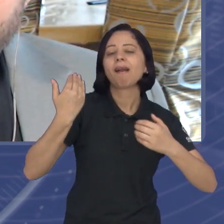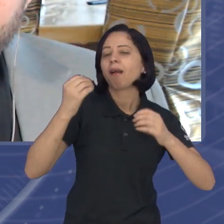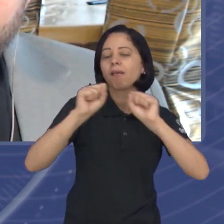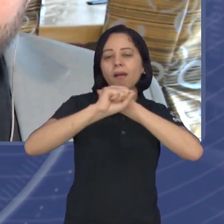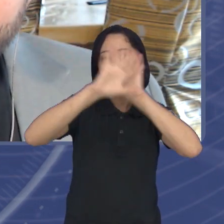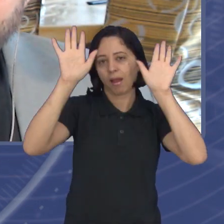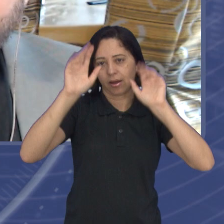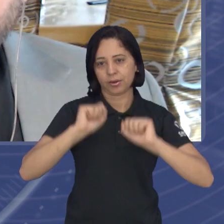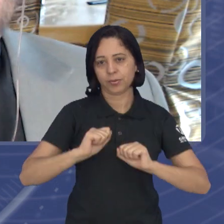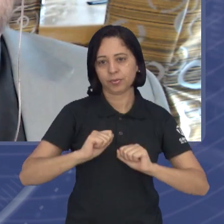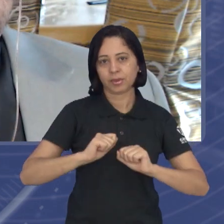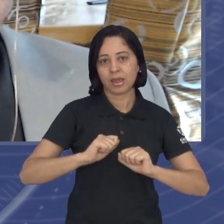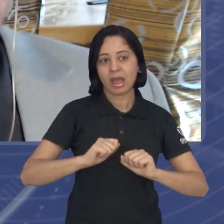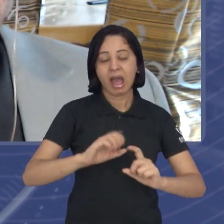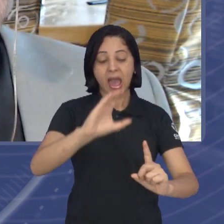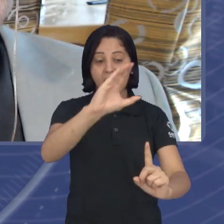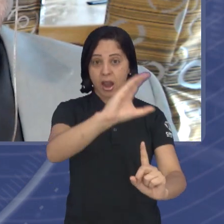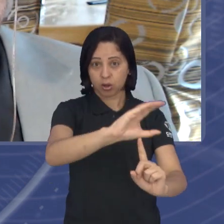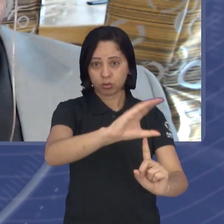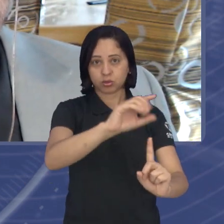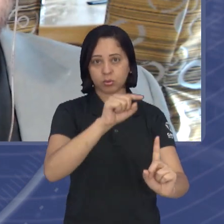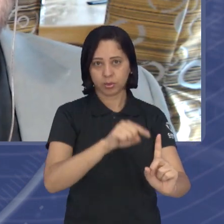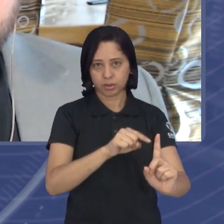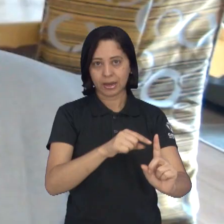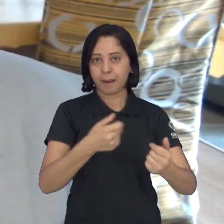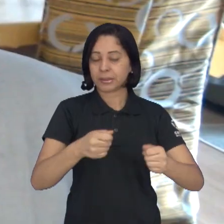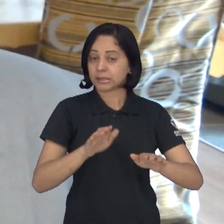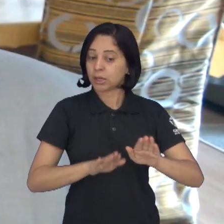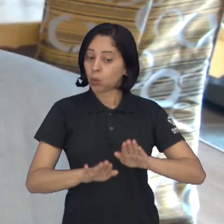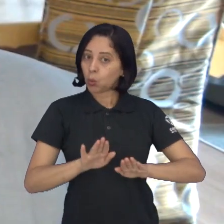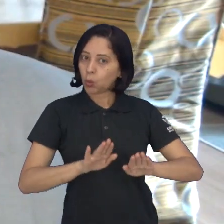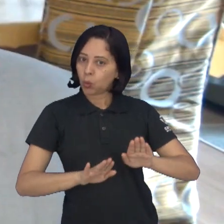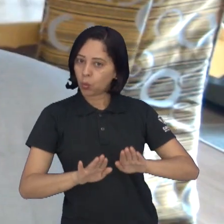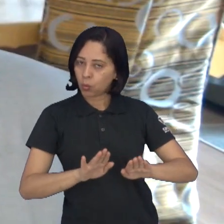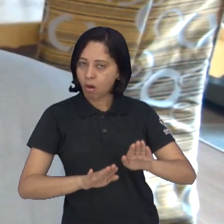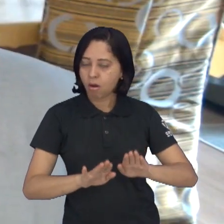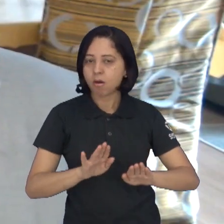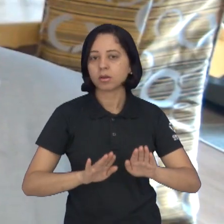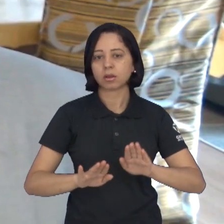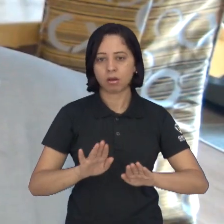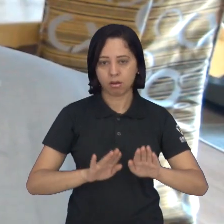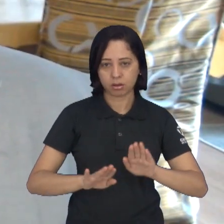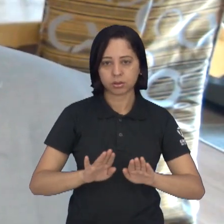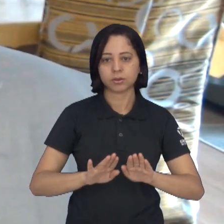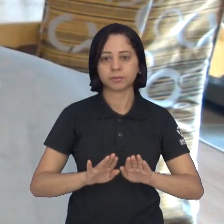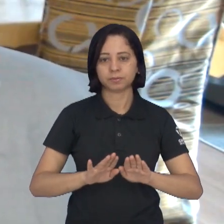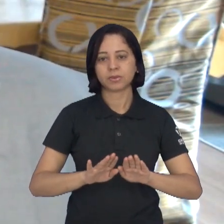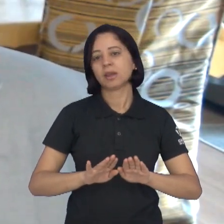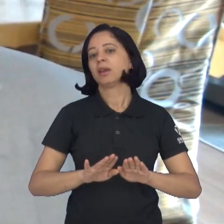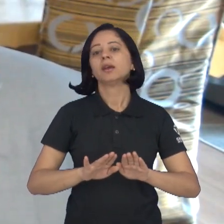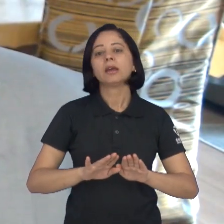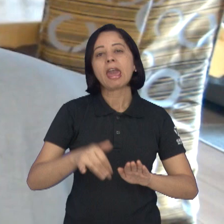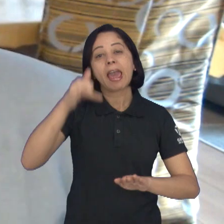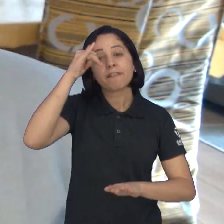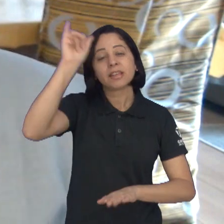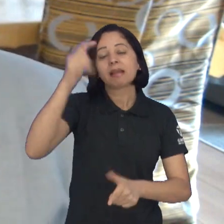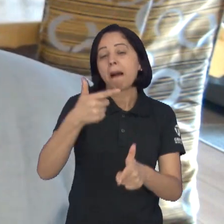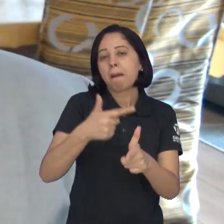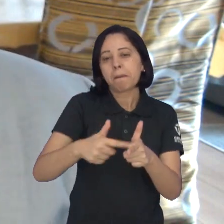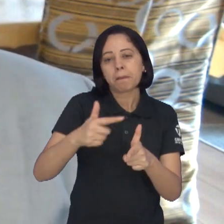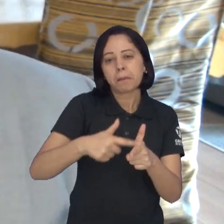consumidoras, elas precisam ter, né, determinados cuidados justamente para não embarcarem, né, em